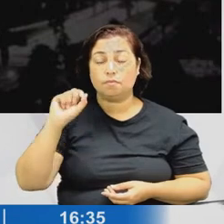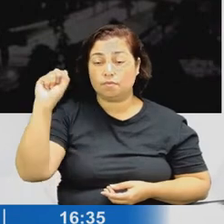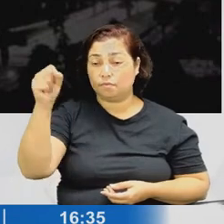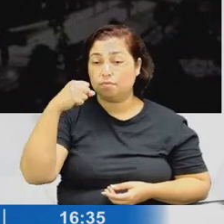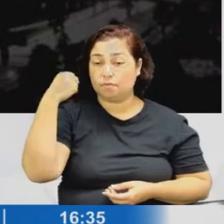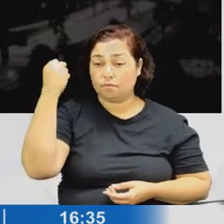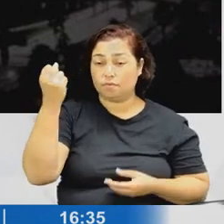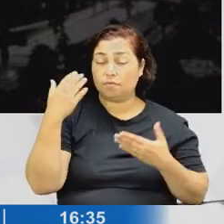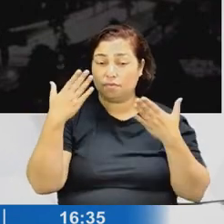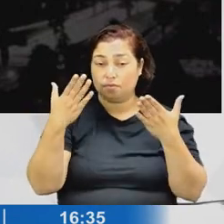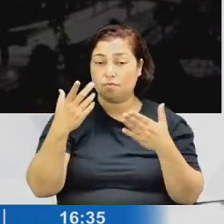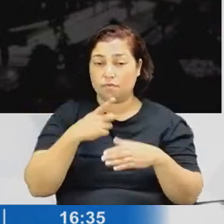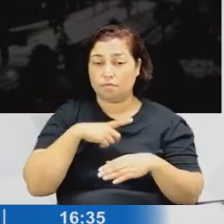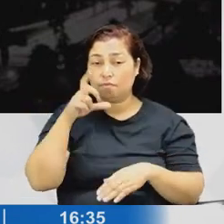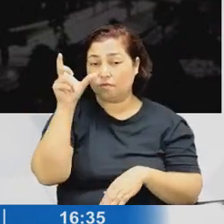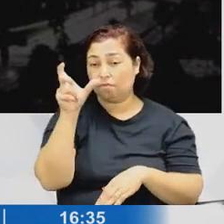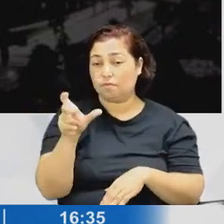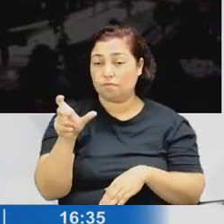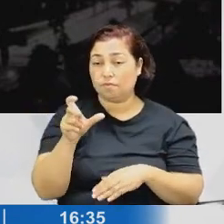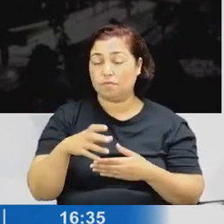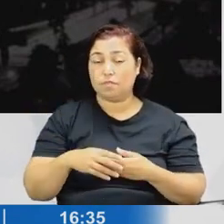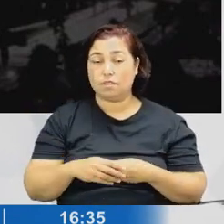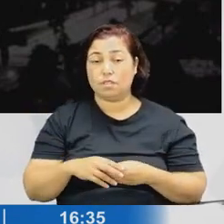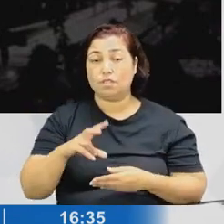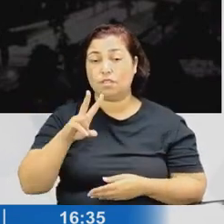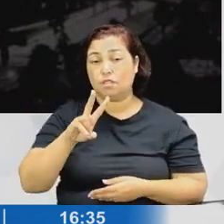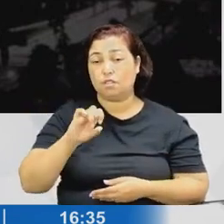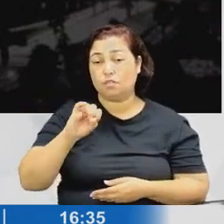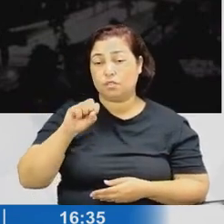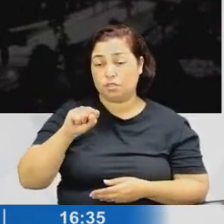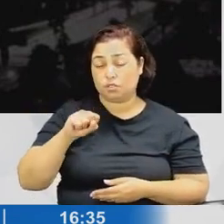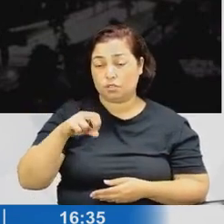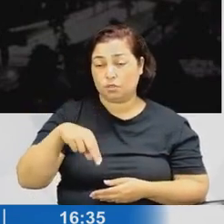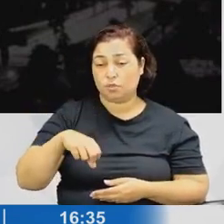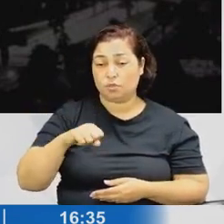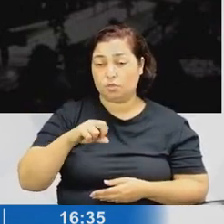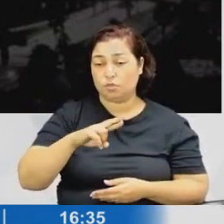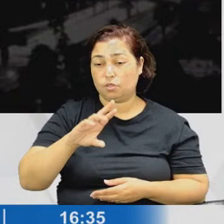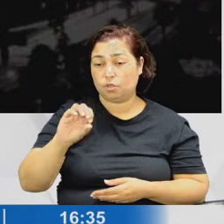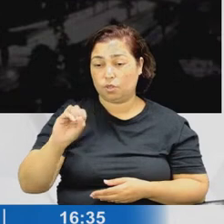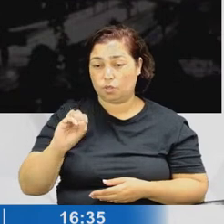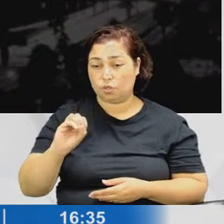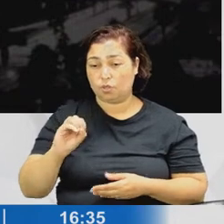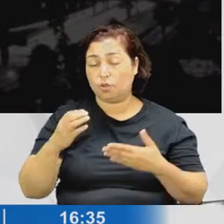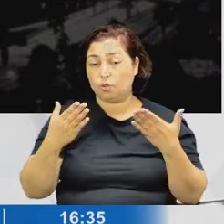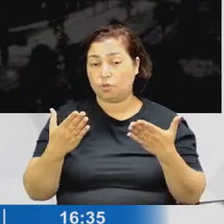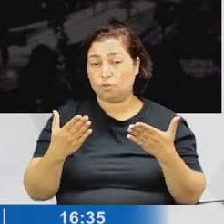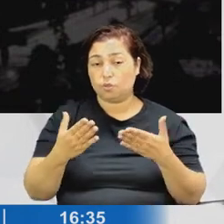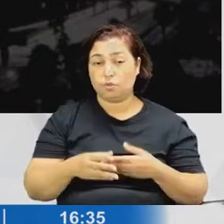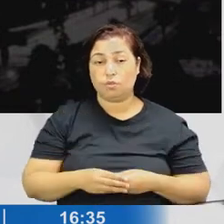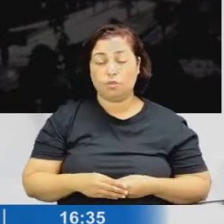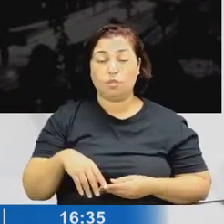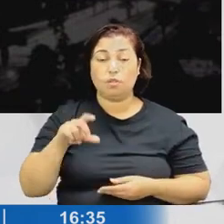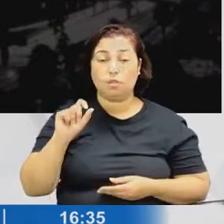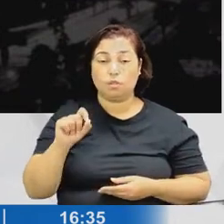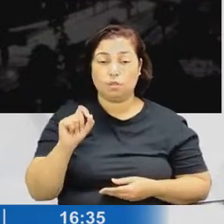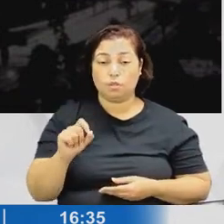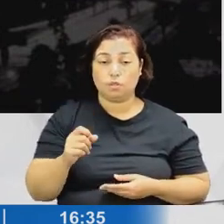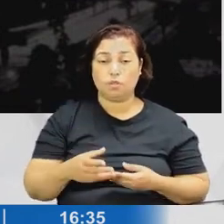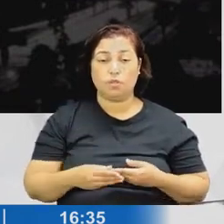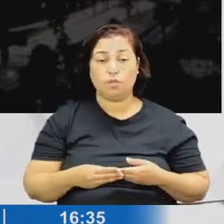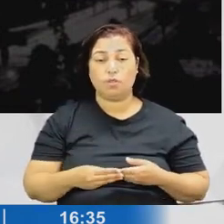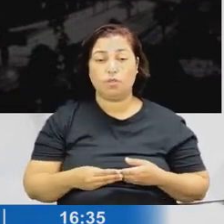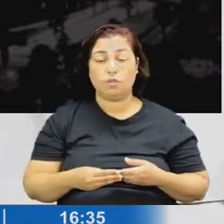normalmente ele tem o perfil técnico mais visionário e realizador técnico isso não é uma regra Mas normalmente tá quem é mais